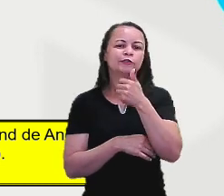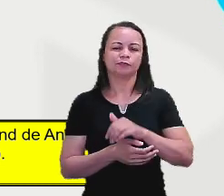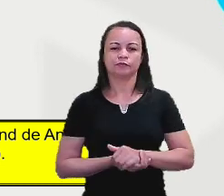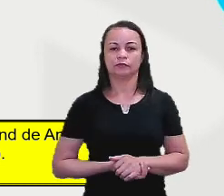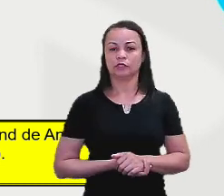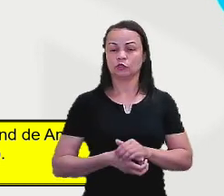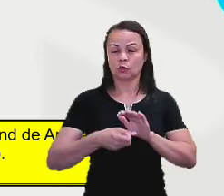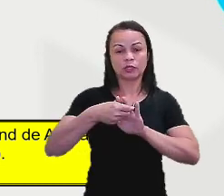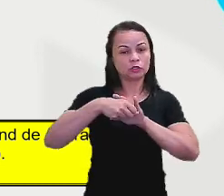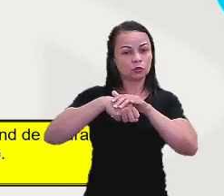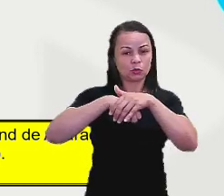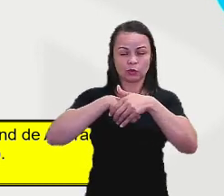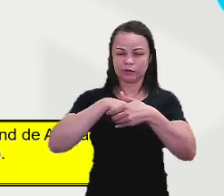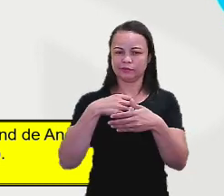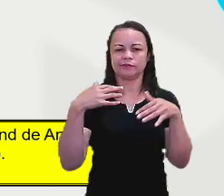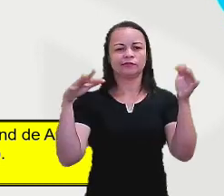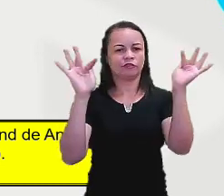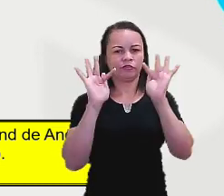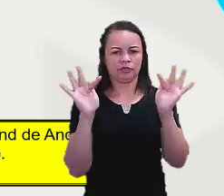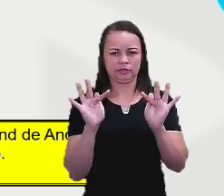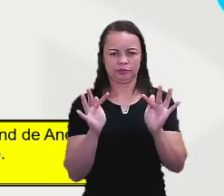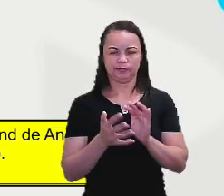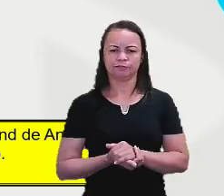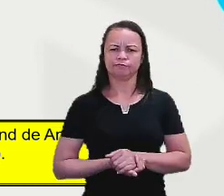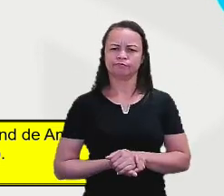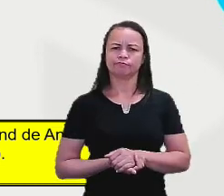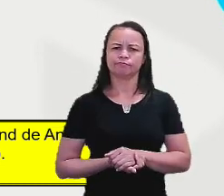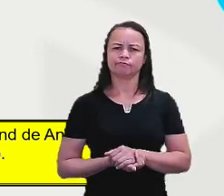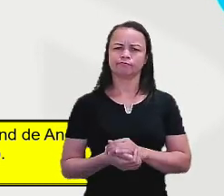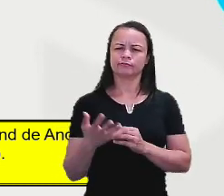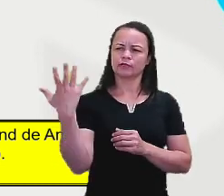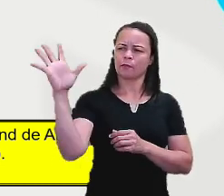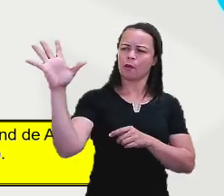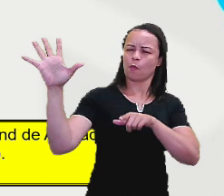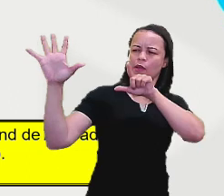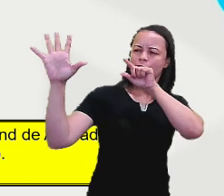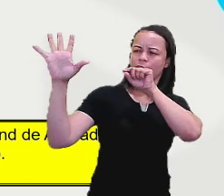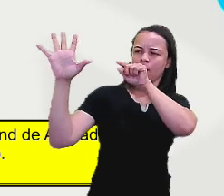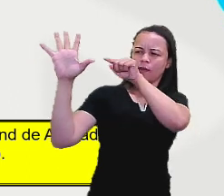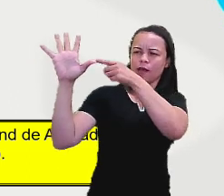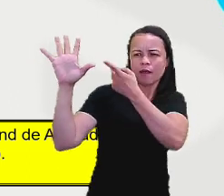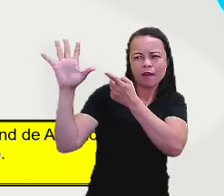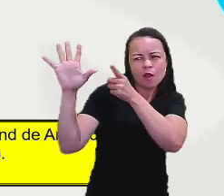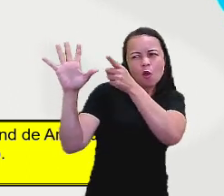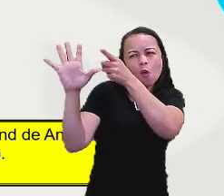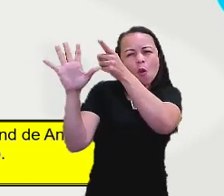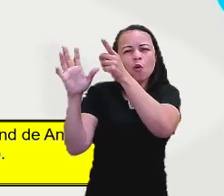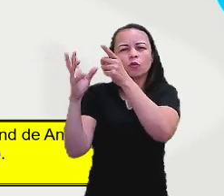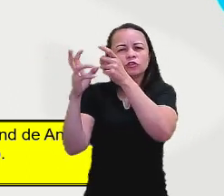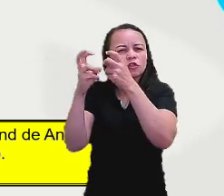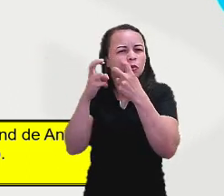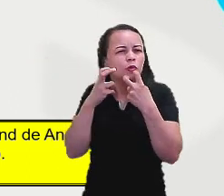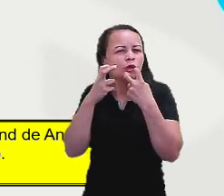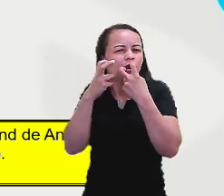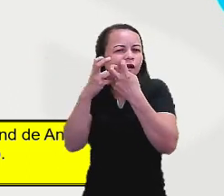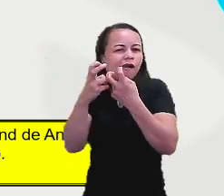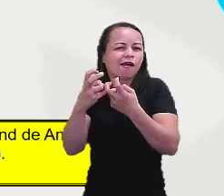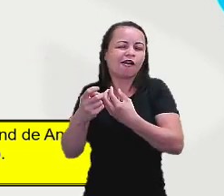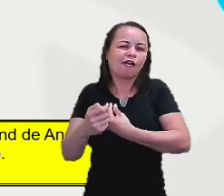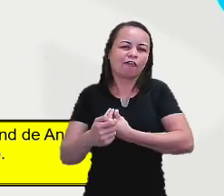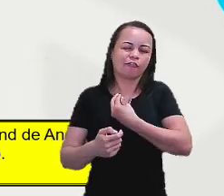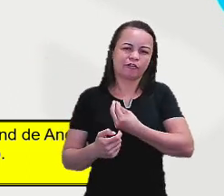noite seria feliz um sabiá na palmeira, longe, ainda um grito de vida